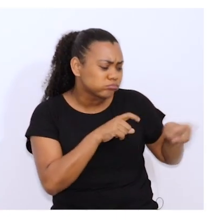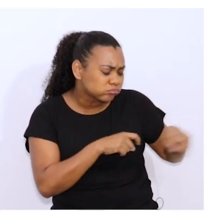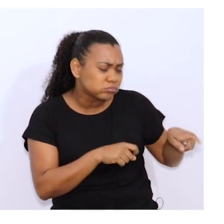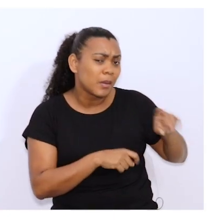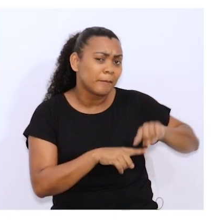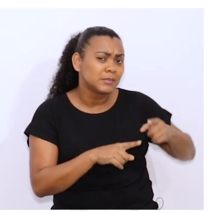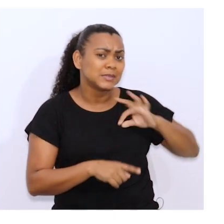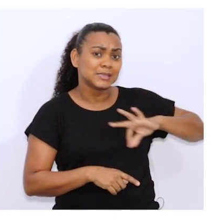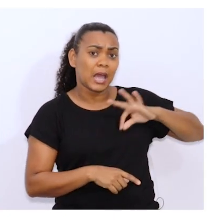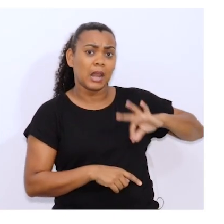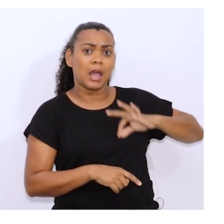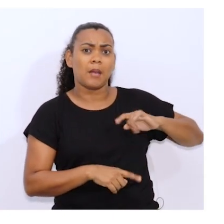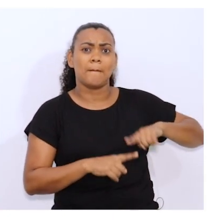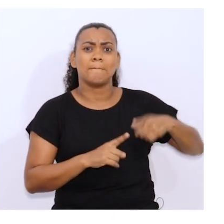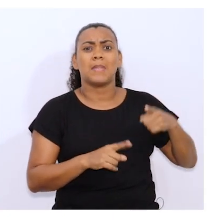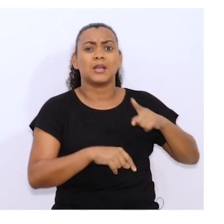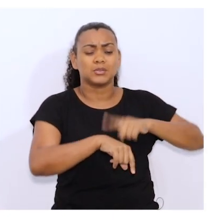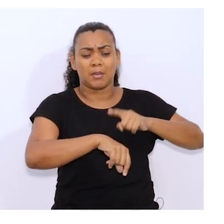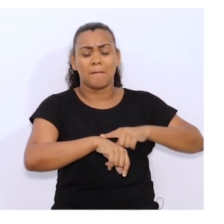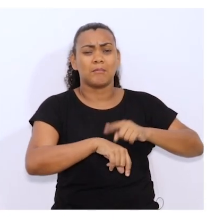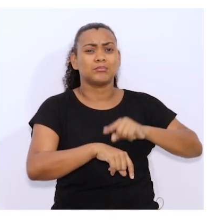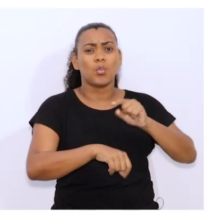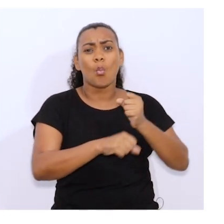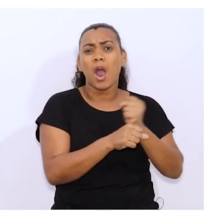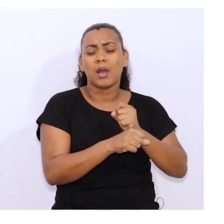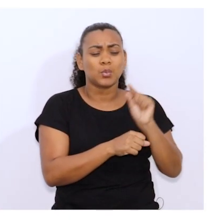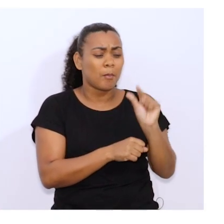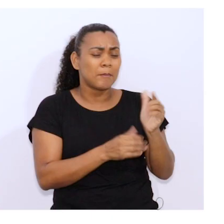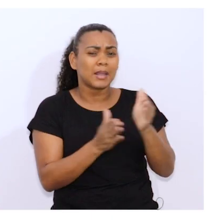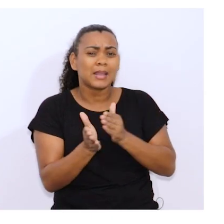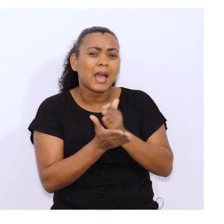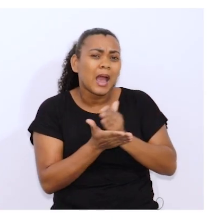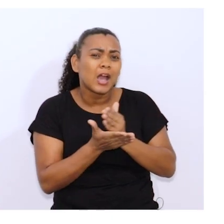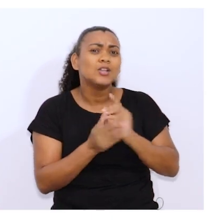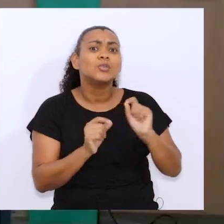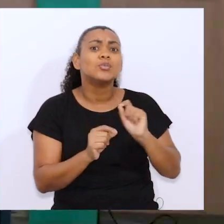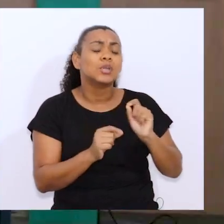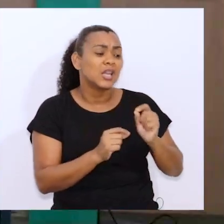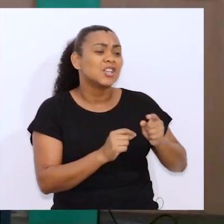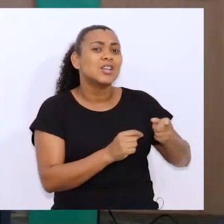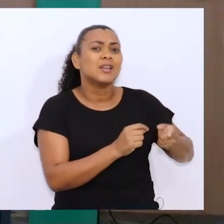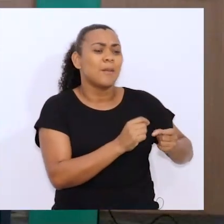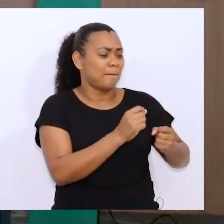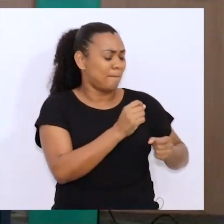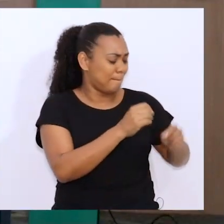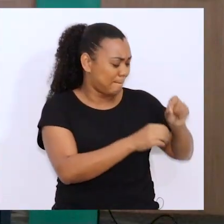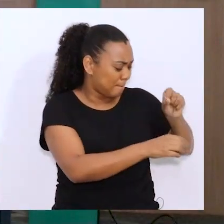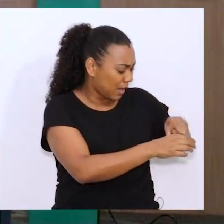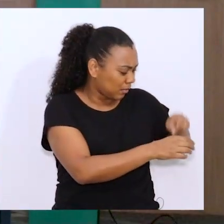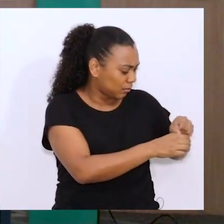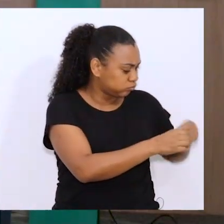salário, mas que trabalham apenas uma parte do ano. É o que acontece nas colheitas. Pois